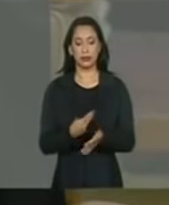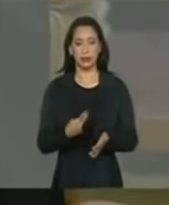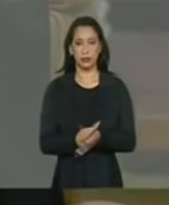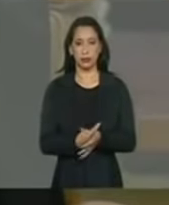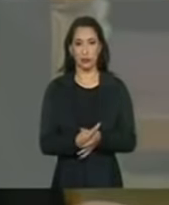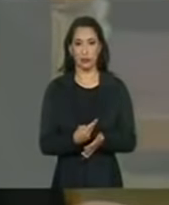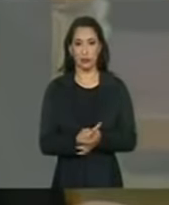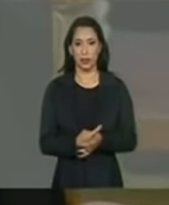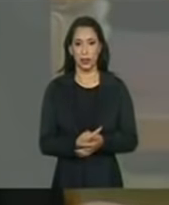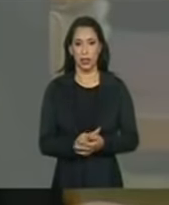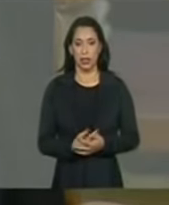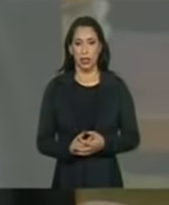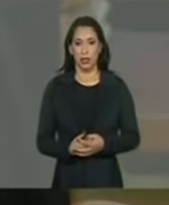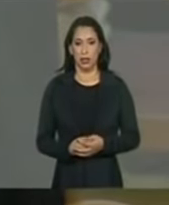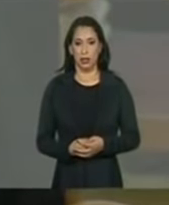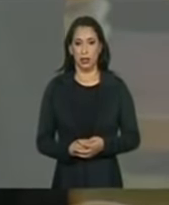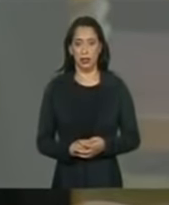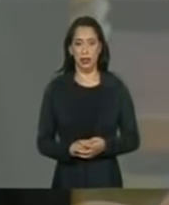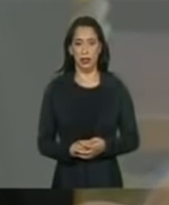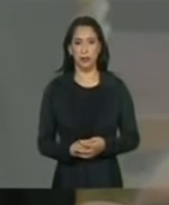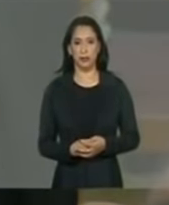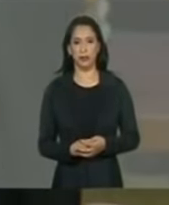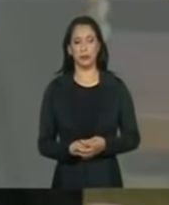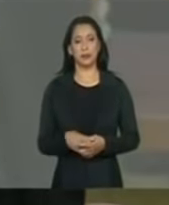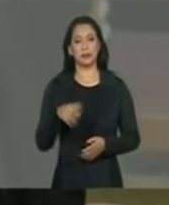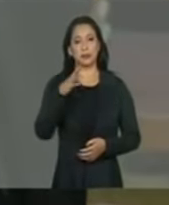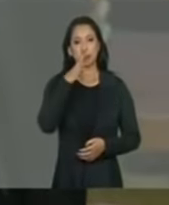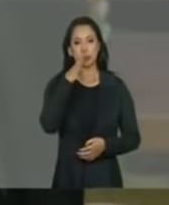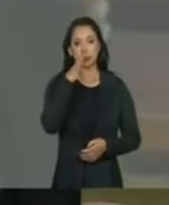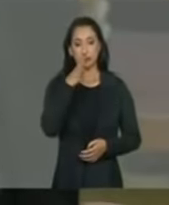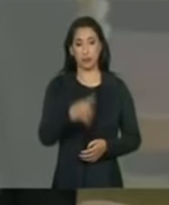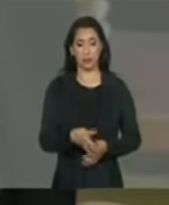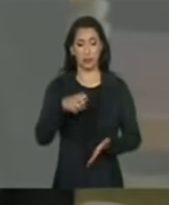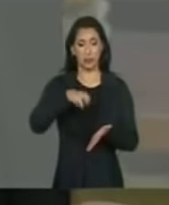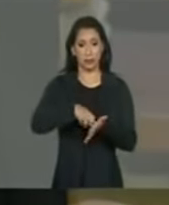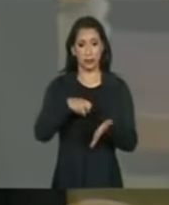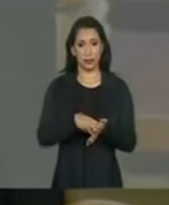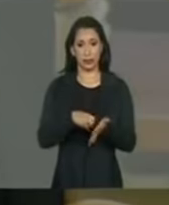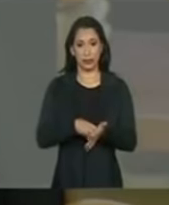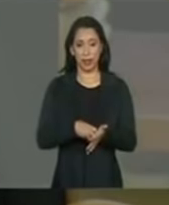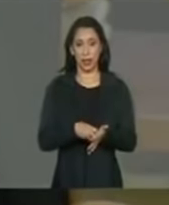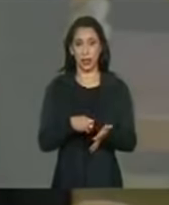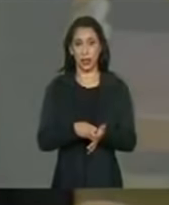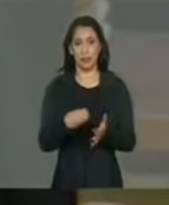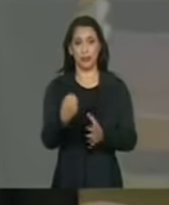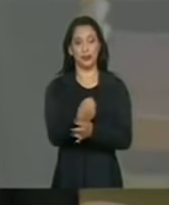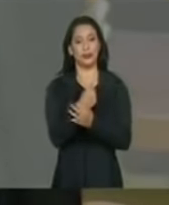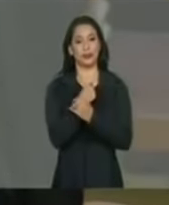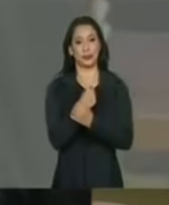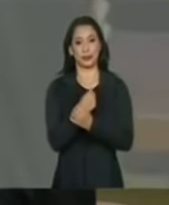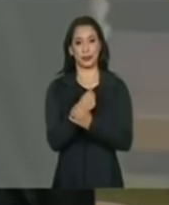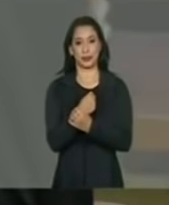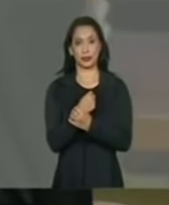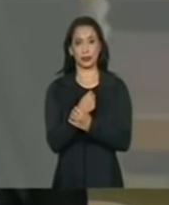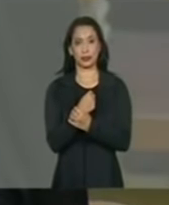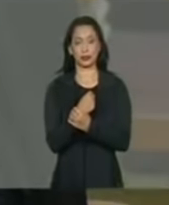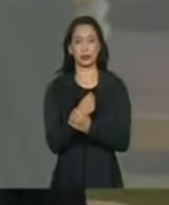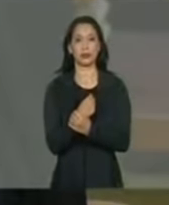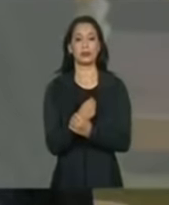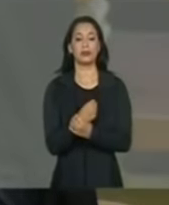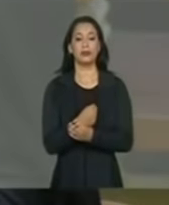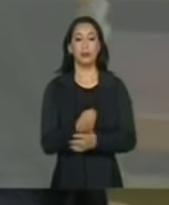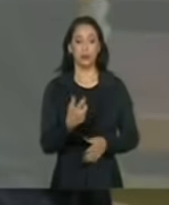o neo final condenatória e ii e essa orientação firmada pelo plenário foi seguida é pelas por ambas as